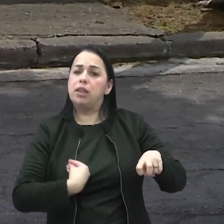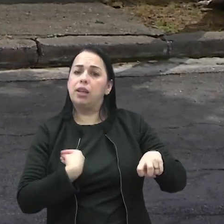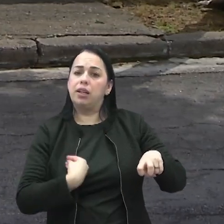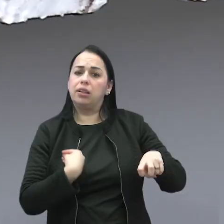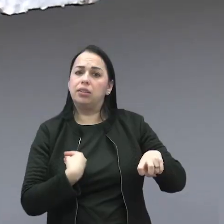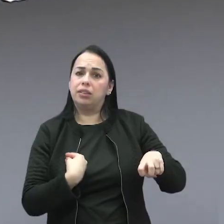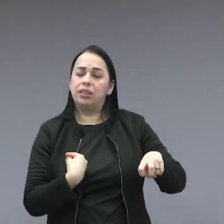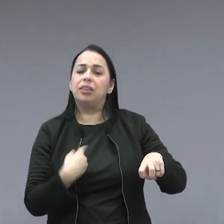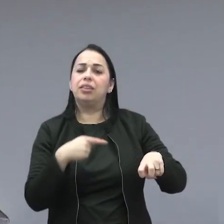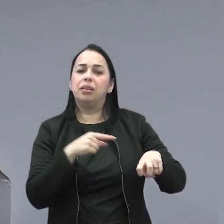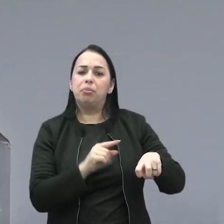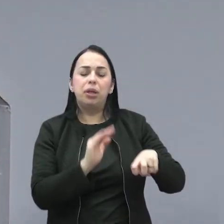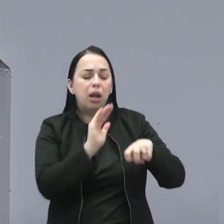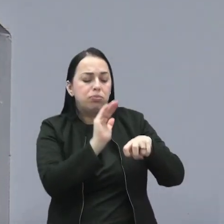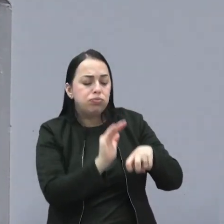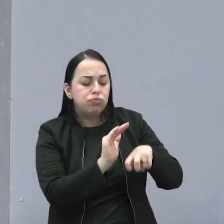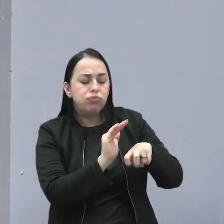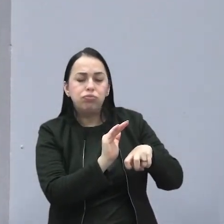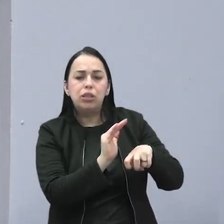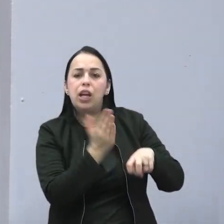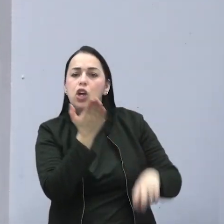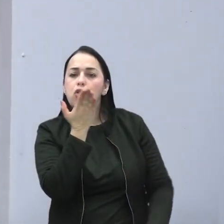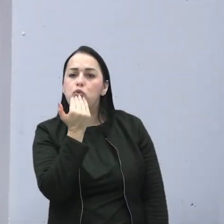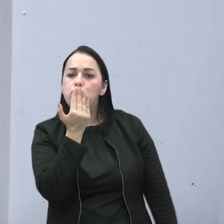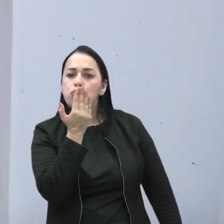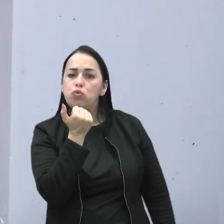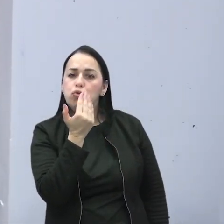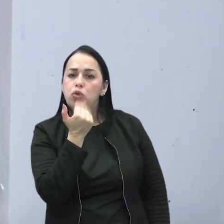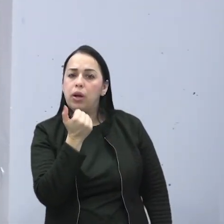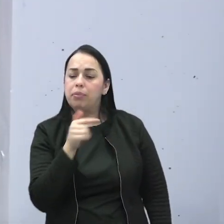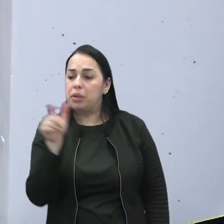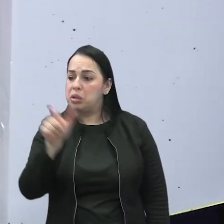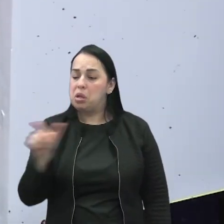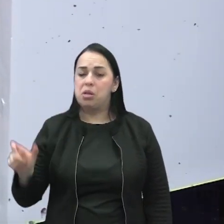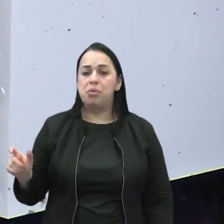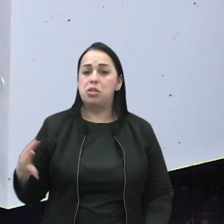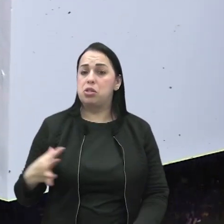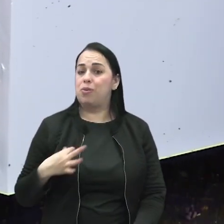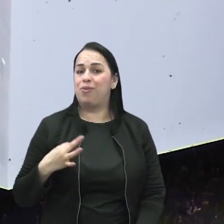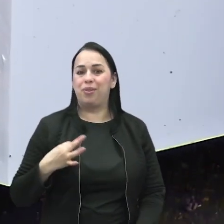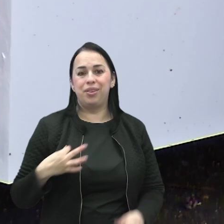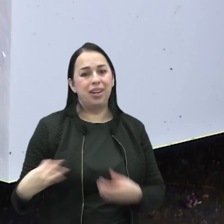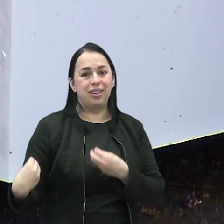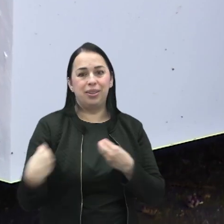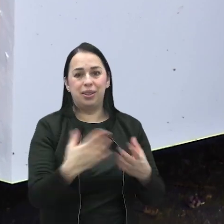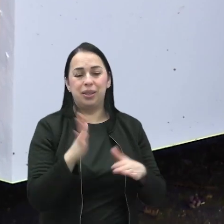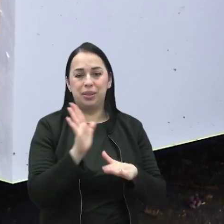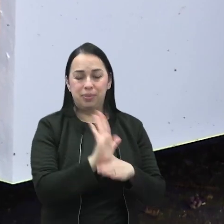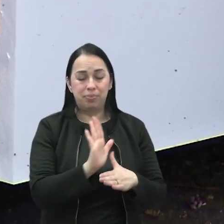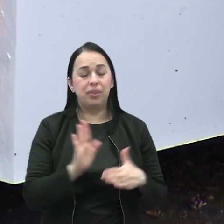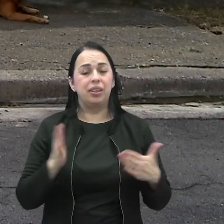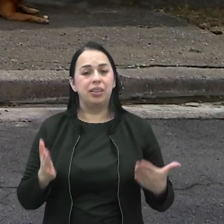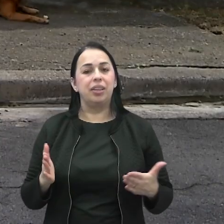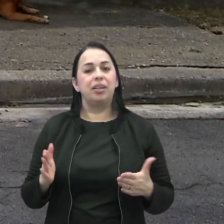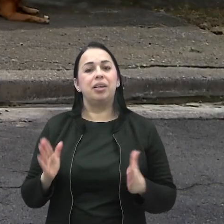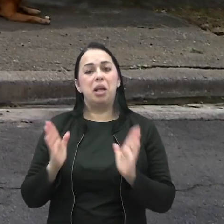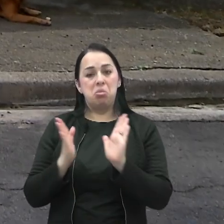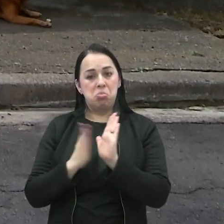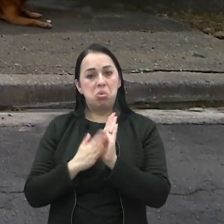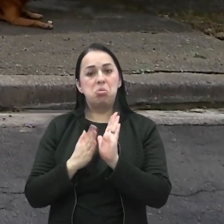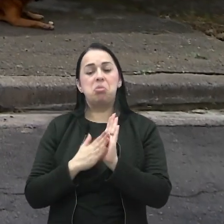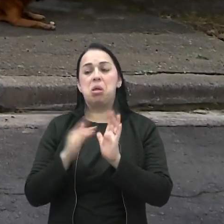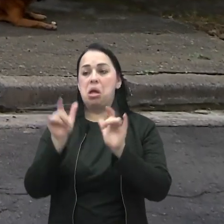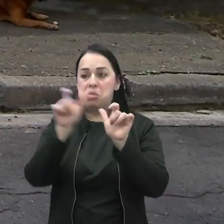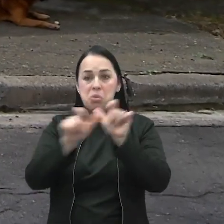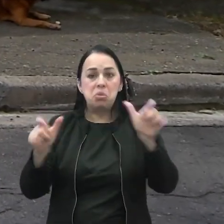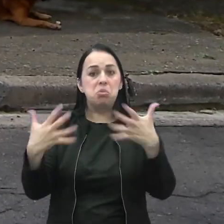de rua a partir da garantia de abrigo e de alimentação por parte dos tutores comunitários. Ele